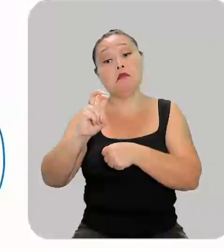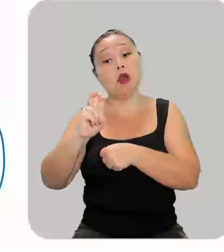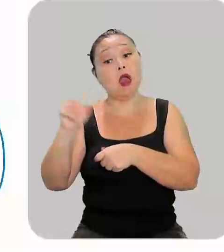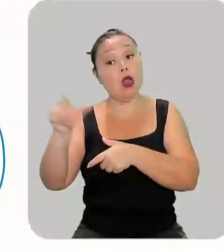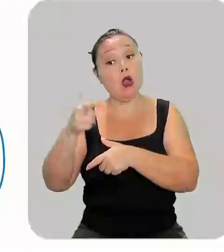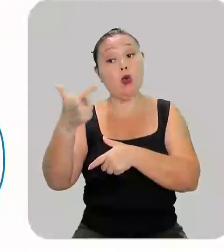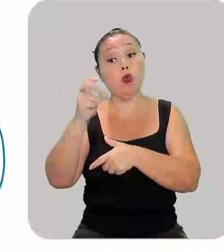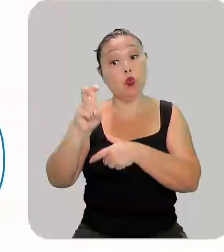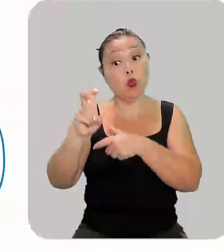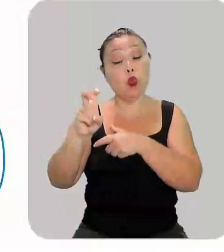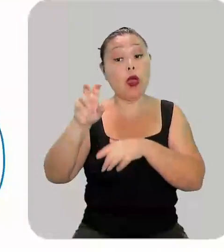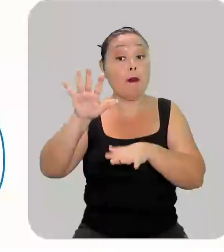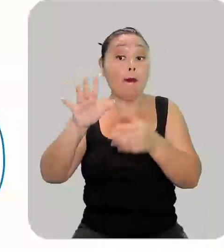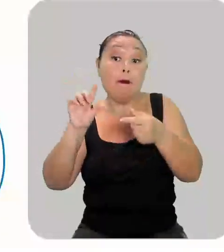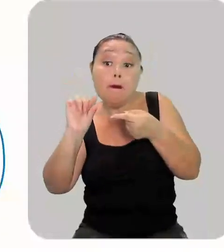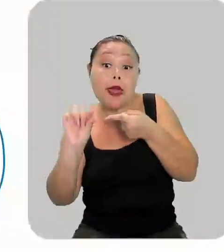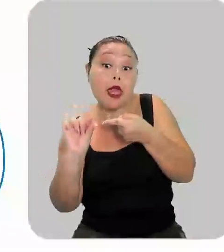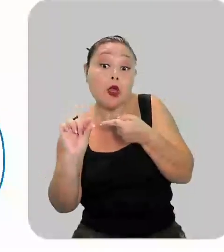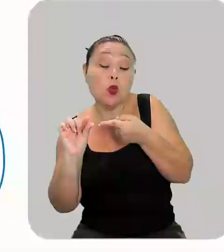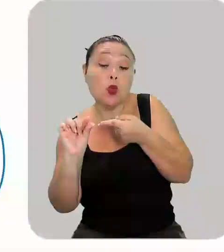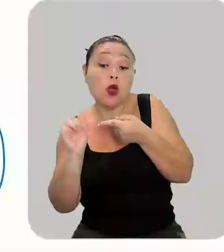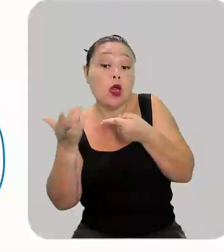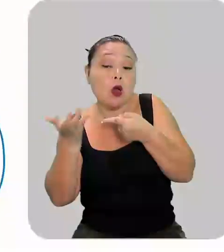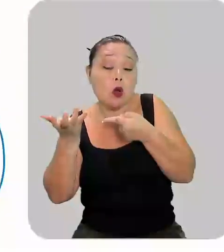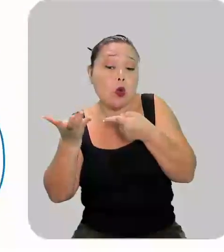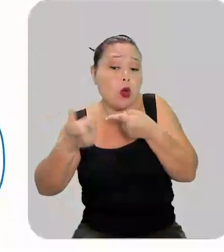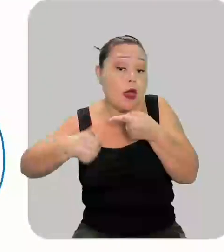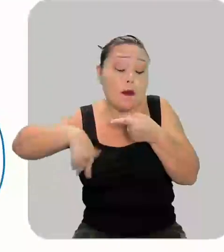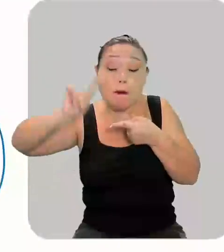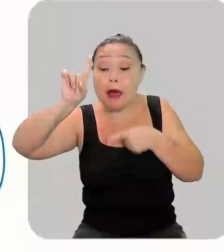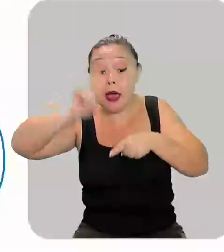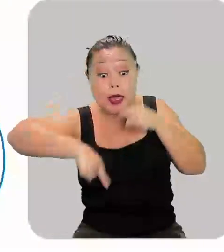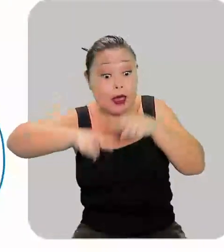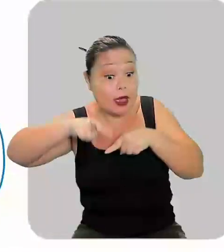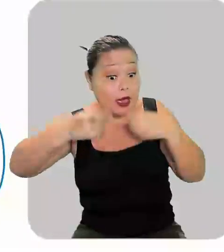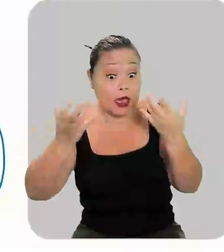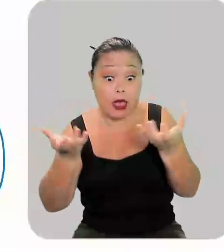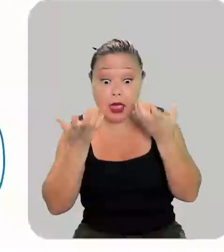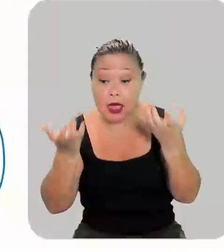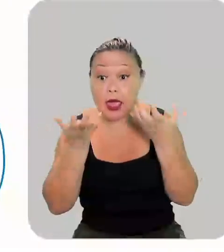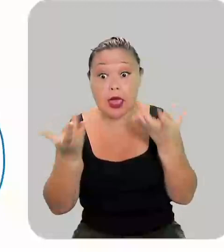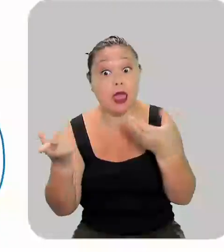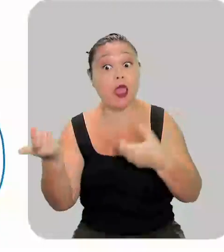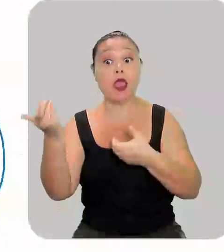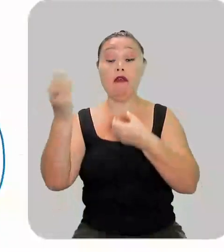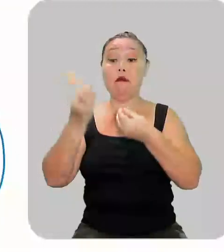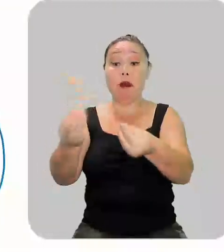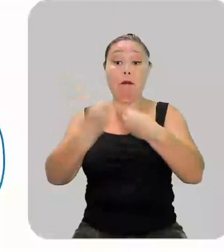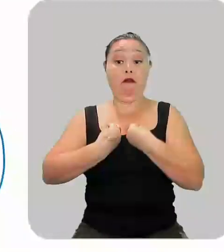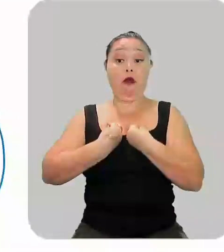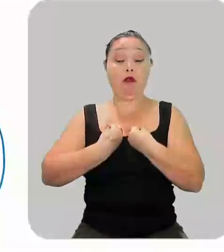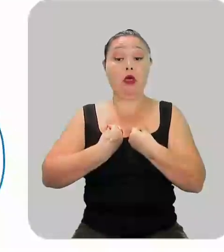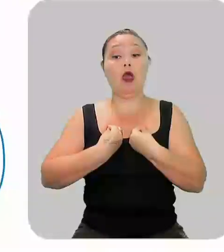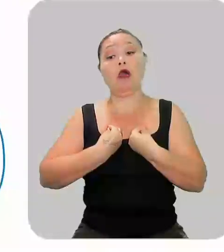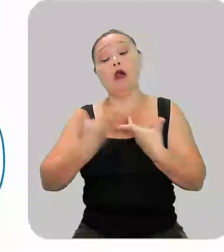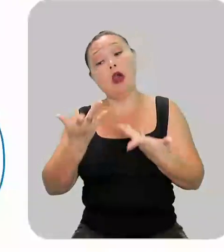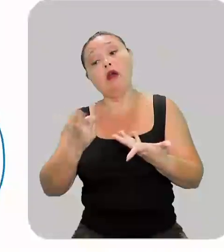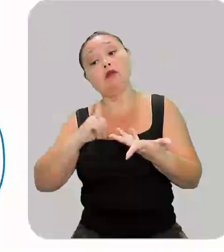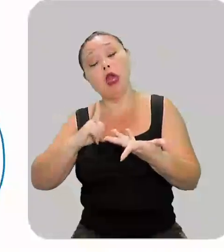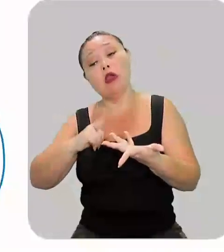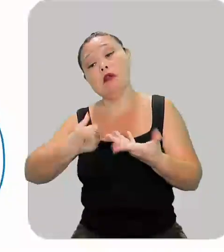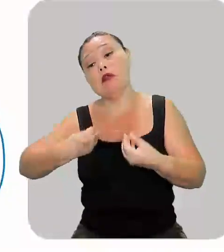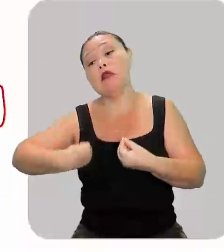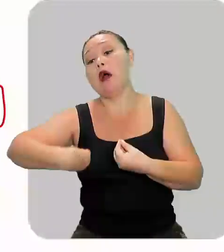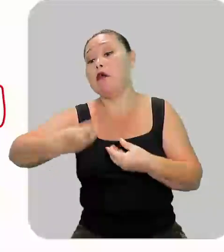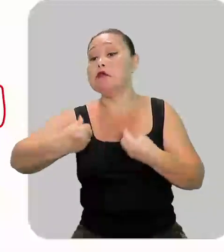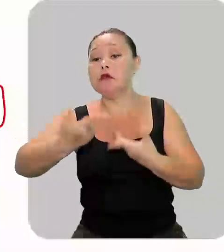mas aquele 5 é pelo menos. Como ele quer muito o objeto, ele quer de volta, então, para ele receber de volta, ele tem que ofertar